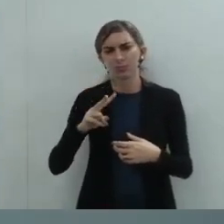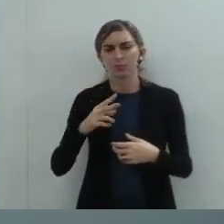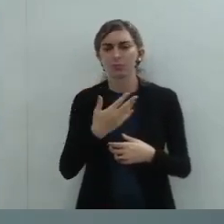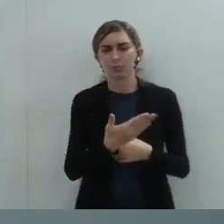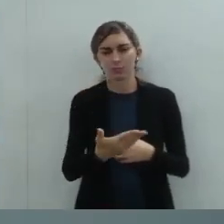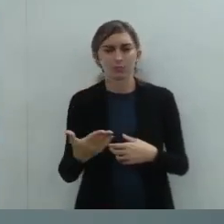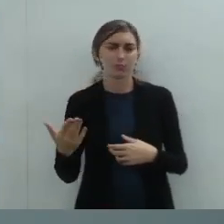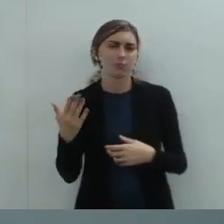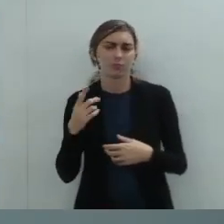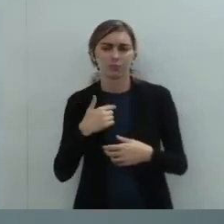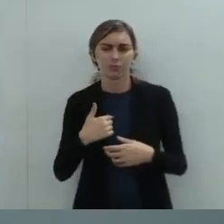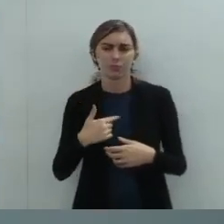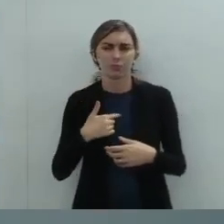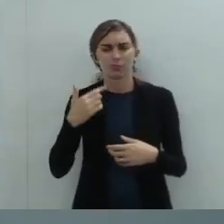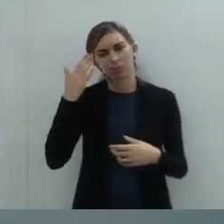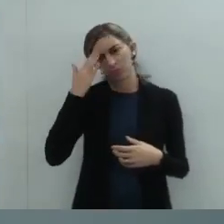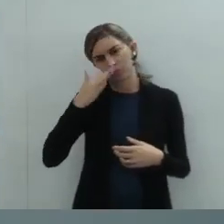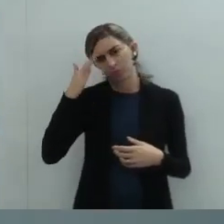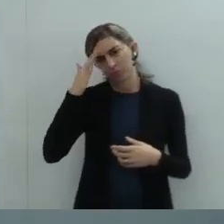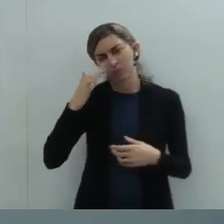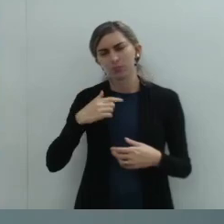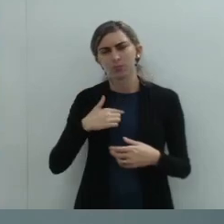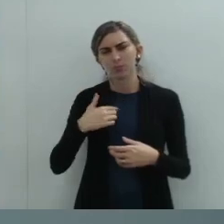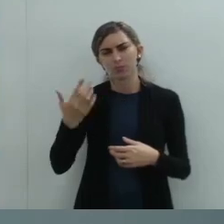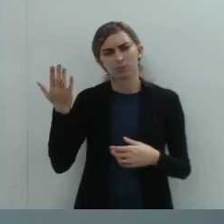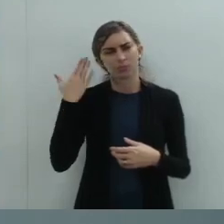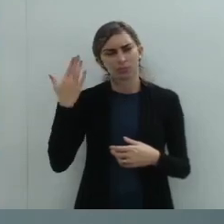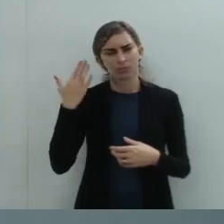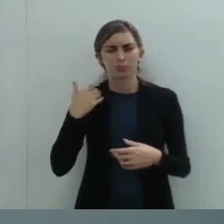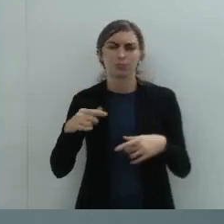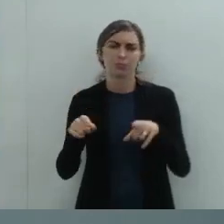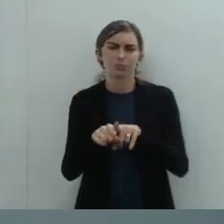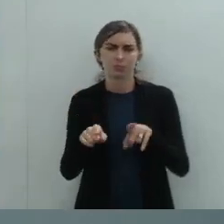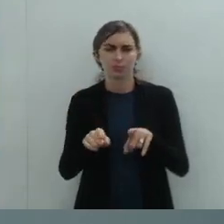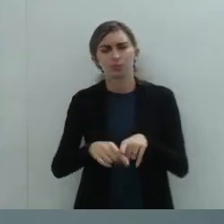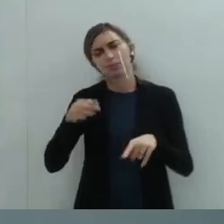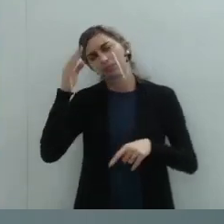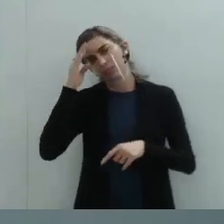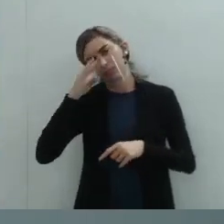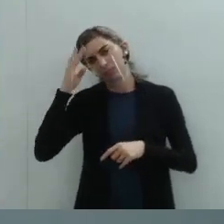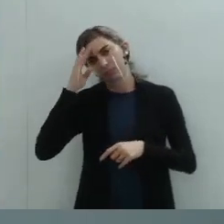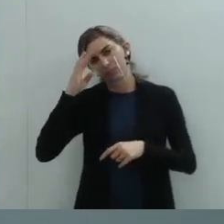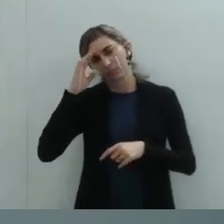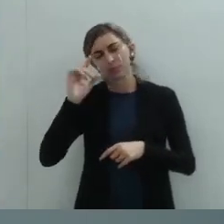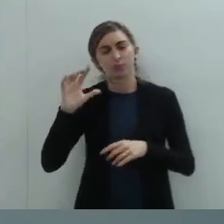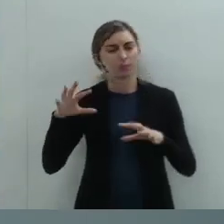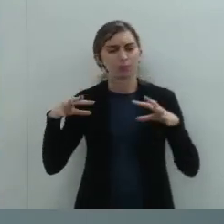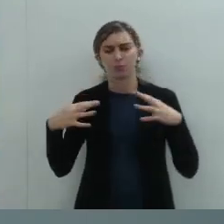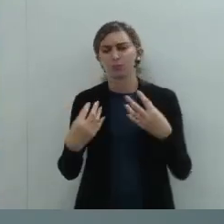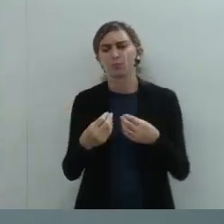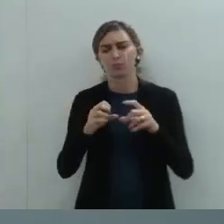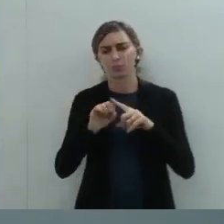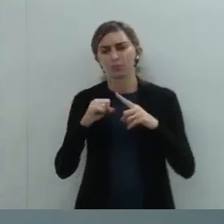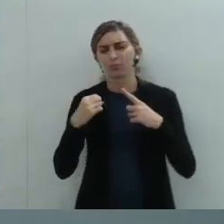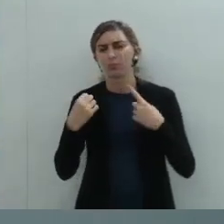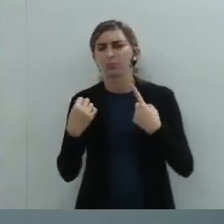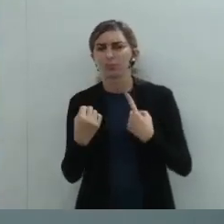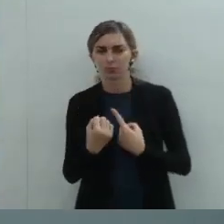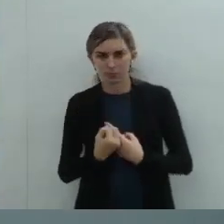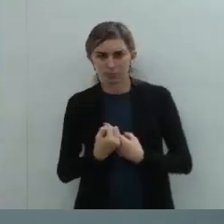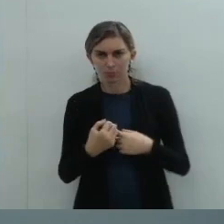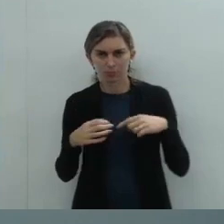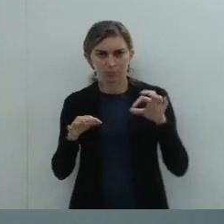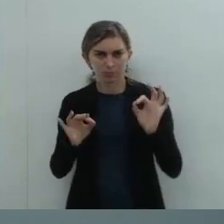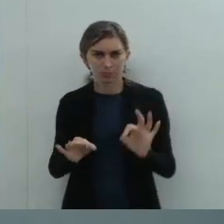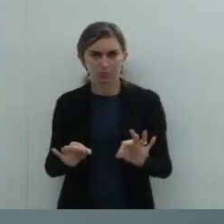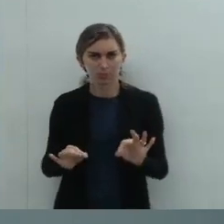ela é para a gente compreender aquele passado e também compreender toda a nossa sociedade, tá